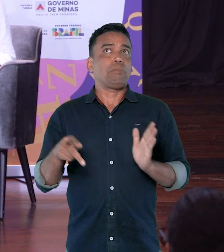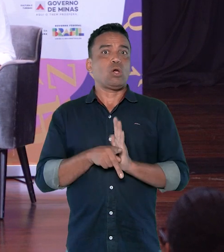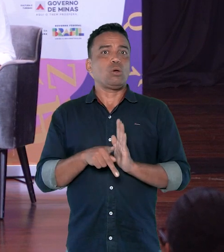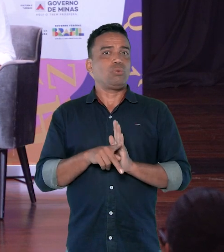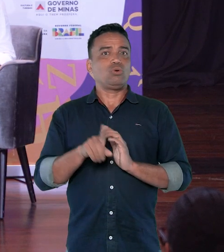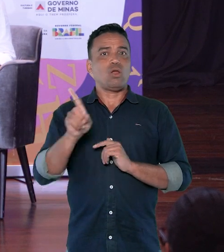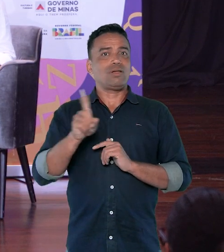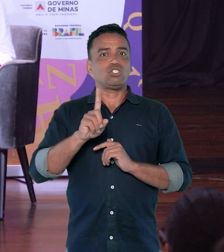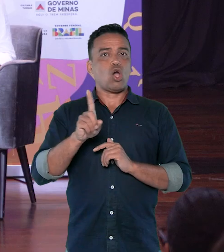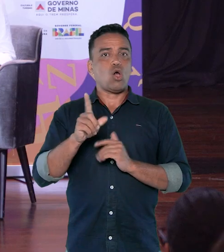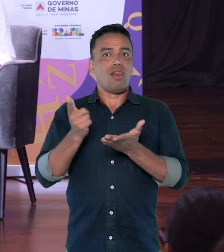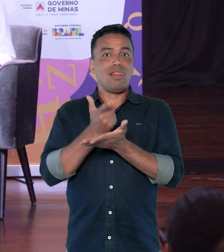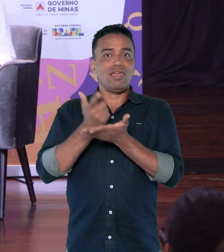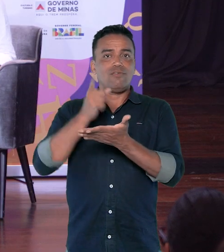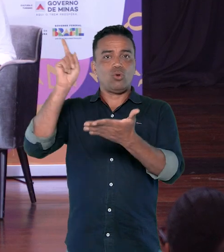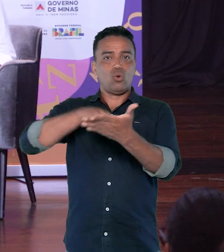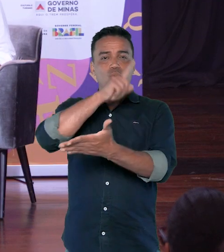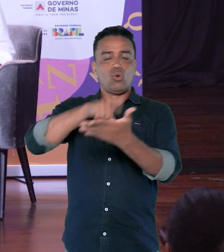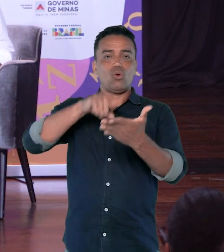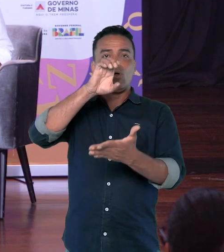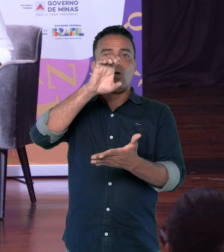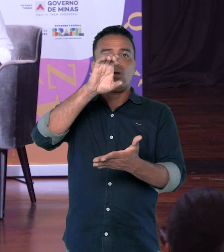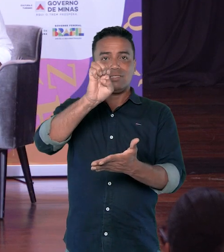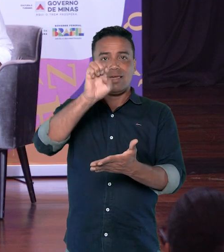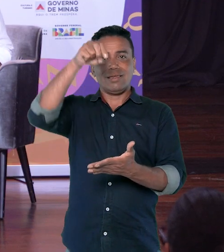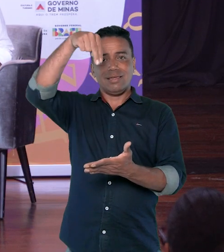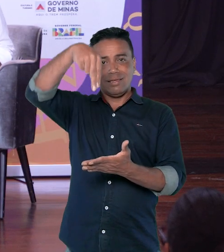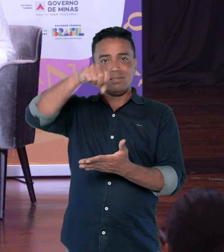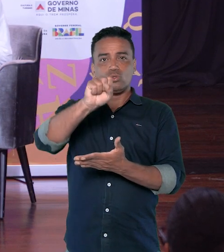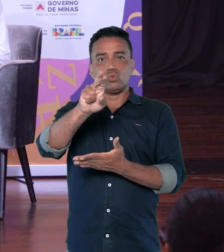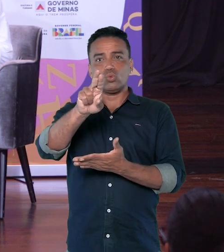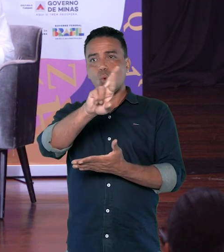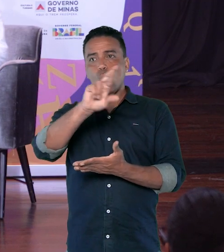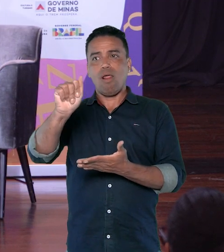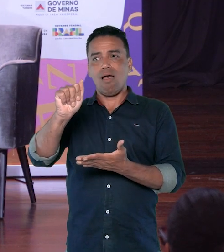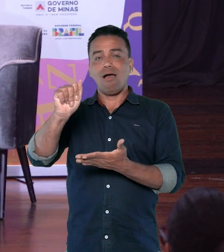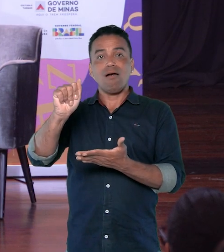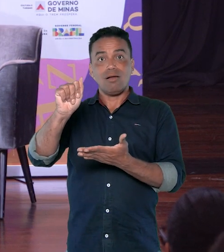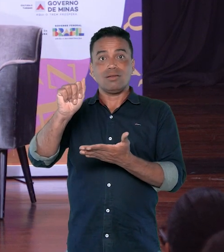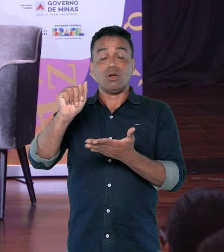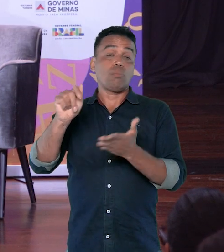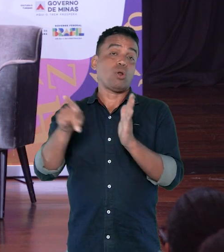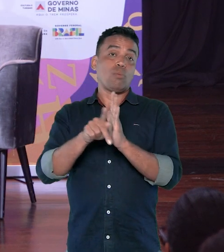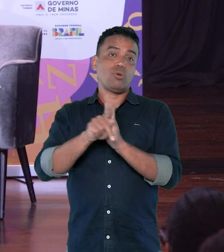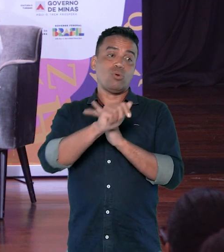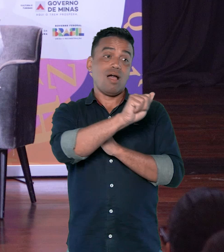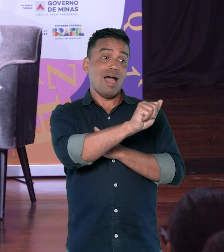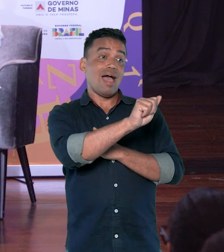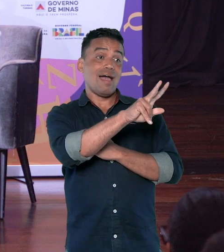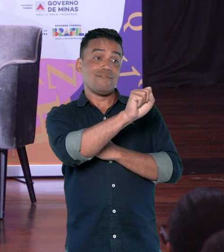que não foi só uma censura, né? Assim, para ele, uma censura como se fosse uma coisa simples. Todo o processo do Avesso da Pele